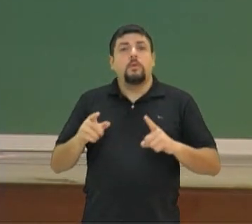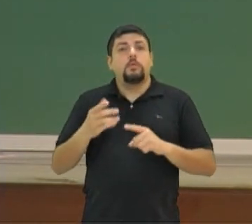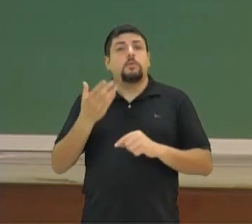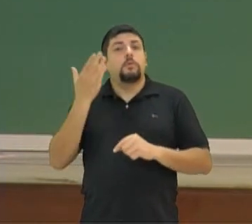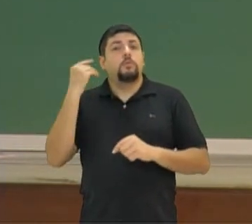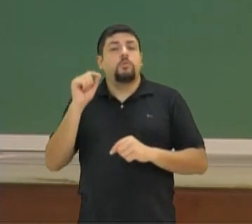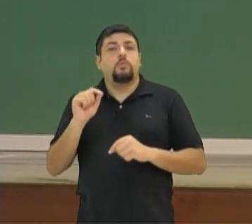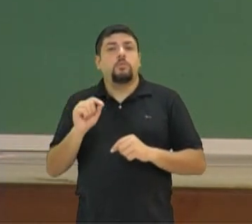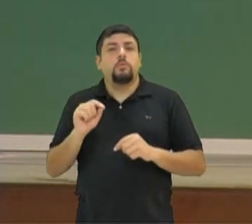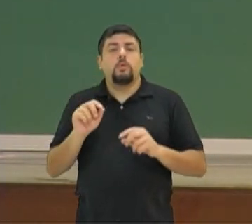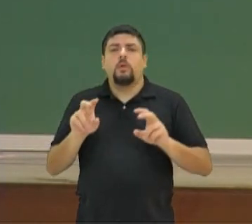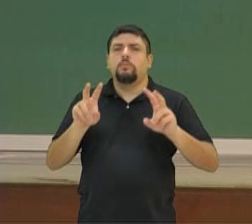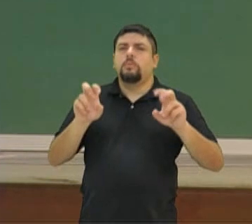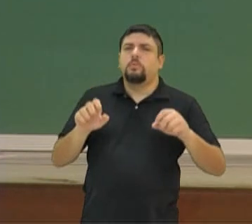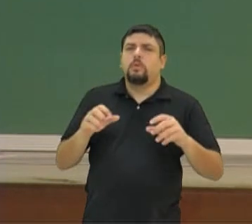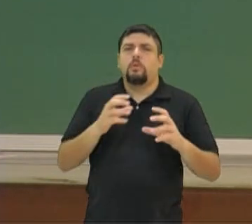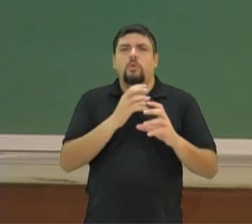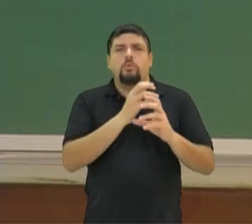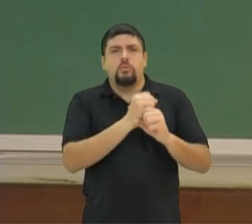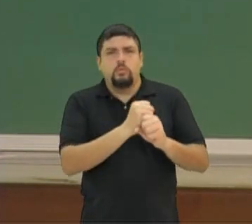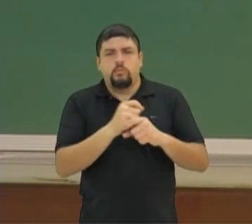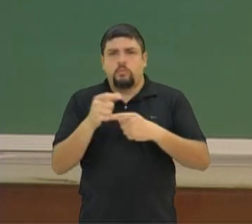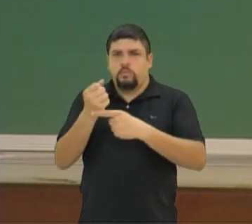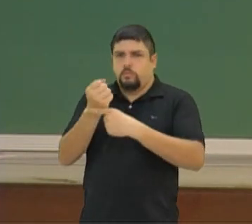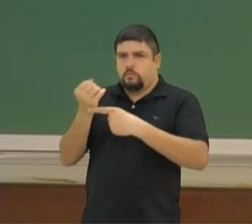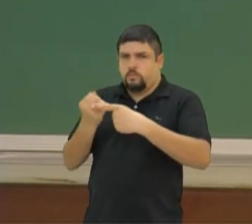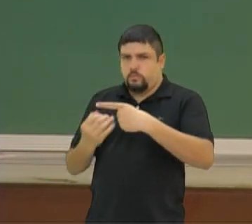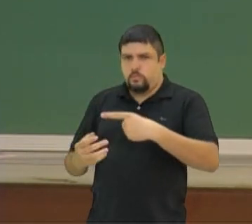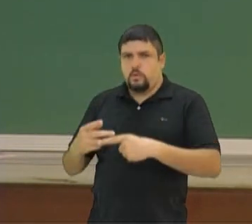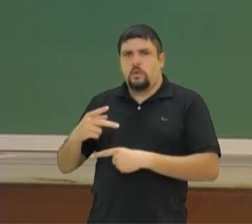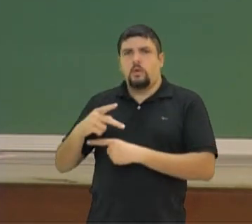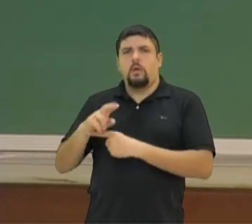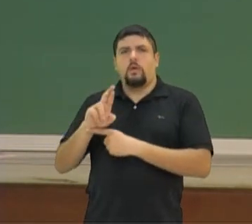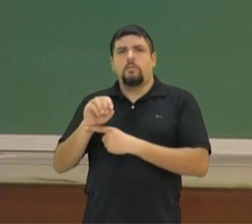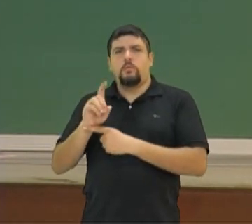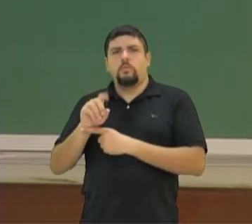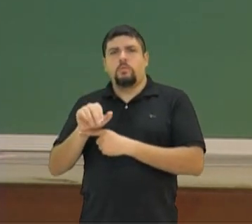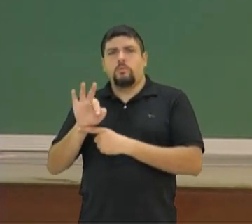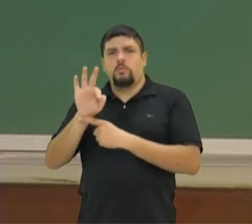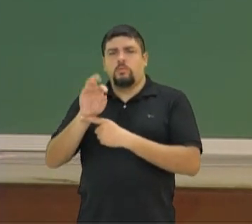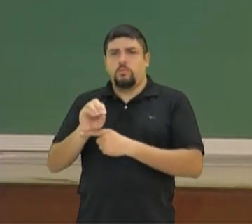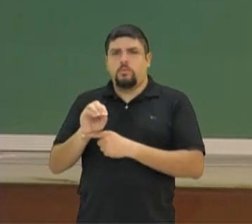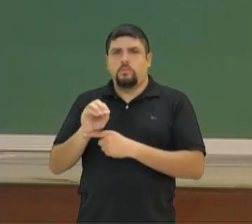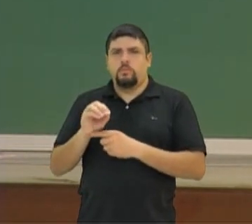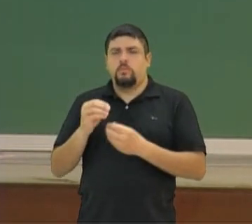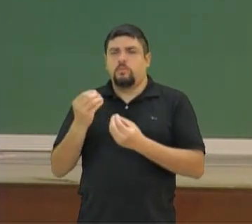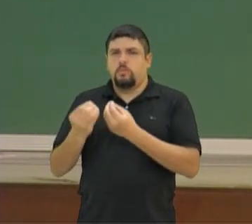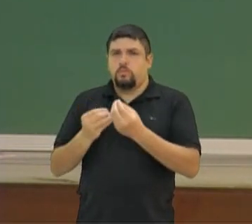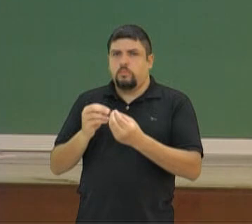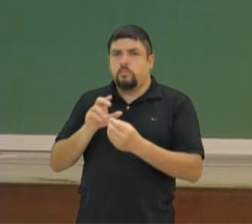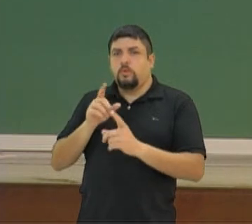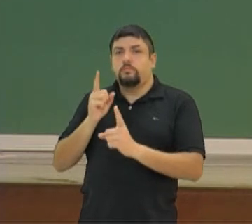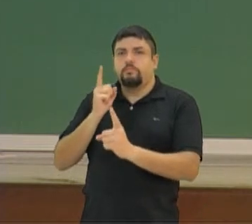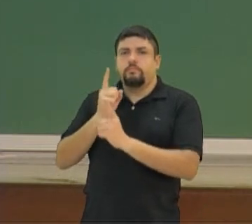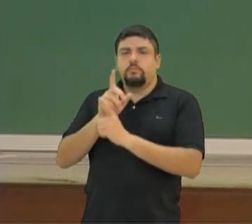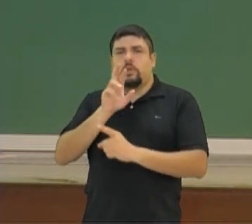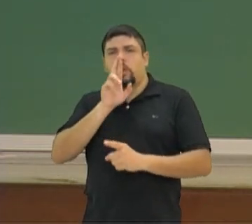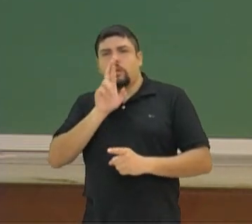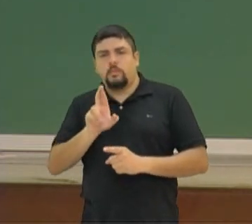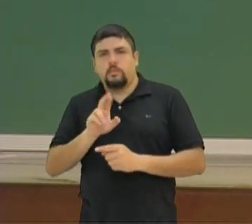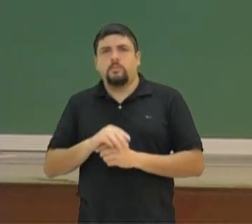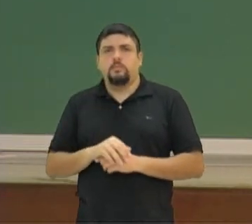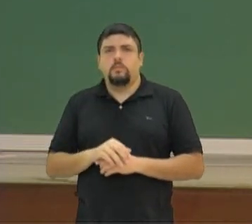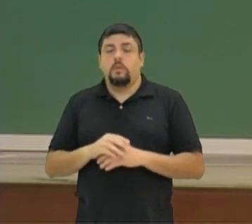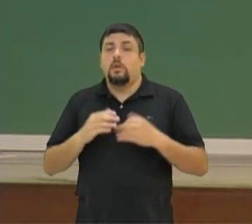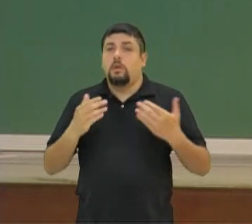que era a teoria da soma e o produto. Você encontra raízes a partir da soma e o produto. Na verdade,